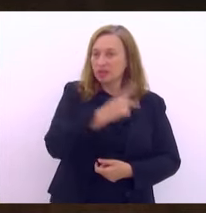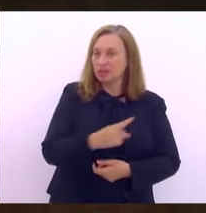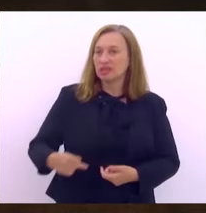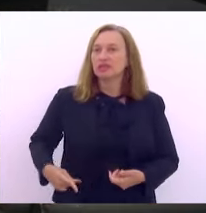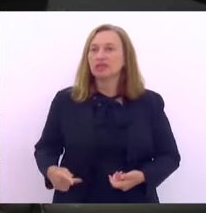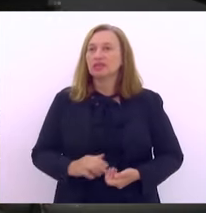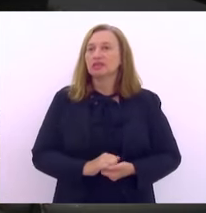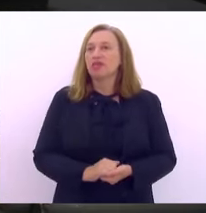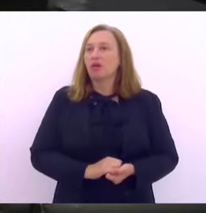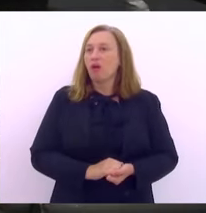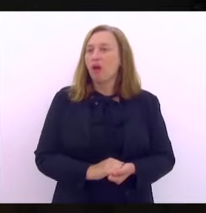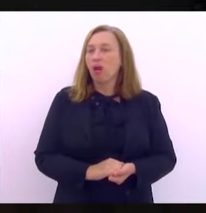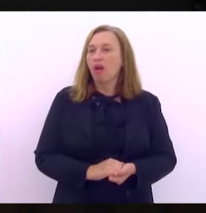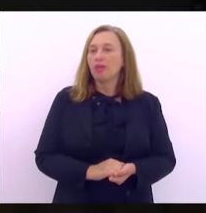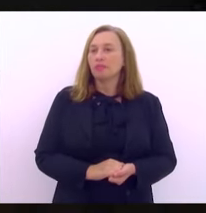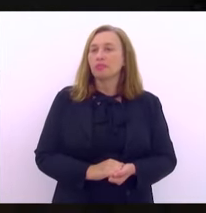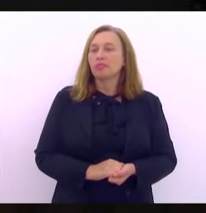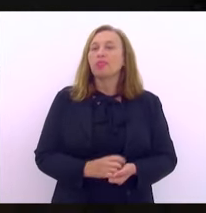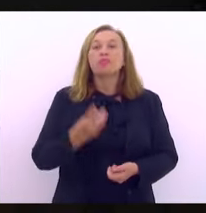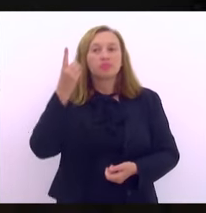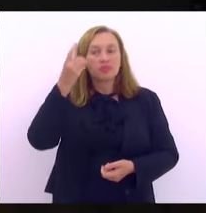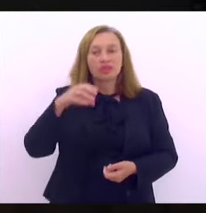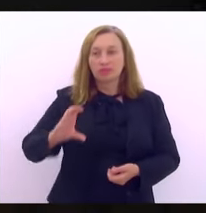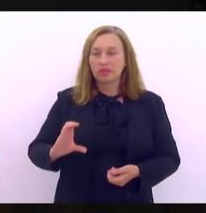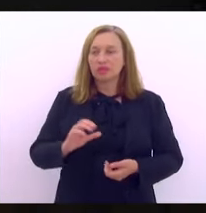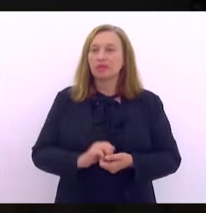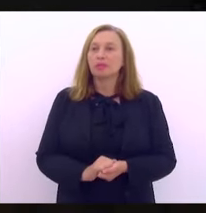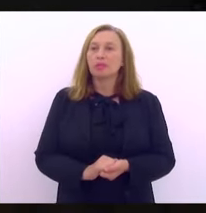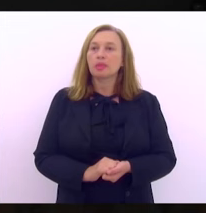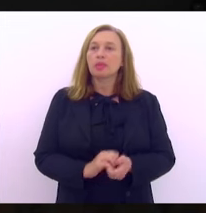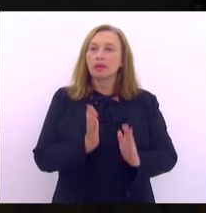presidente. É, deputado Carlos Mink,